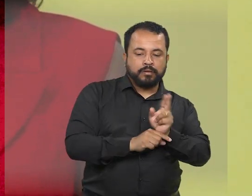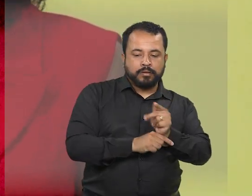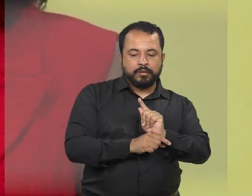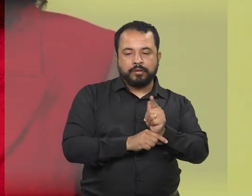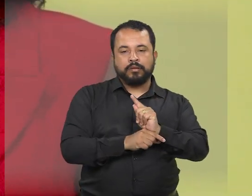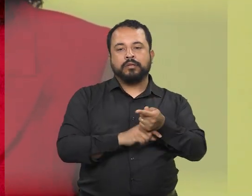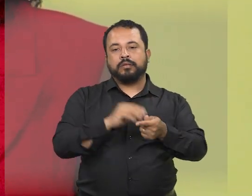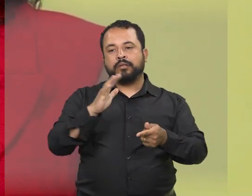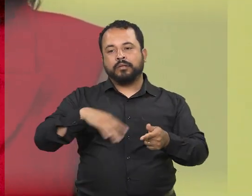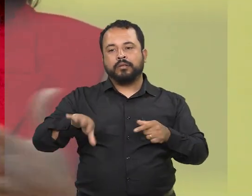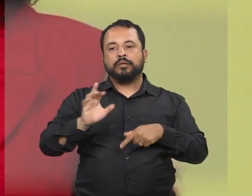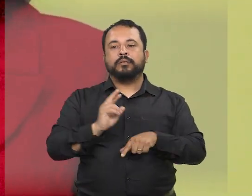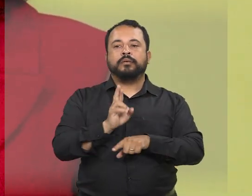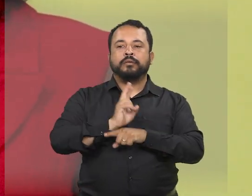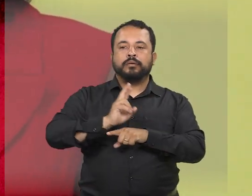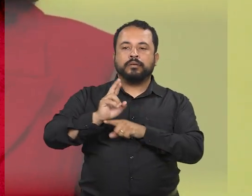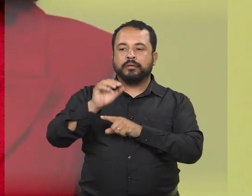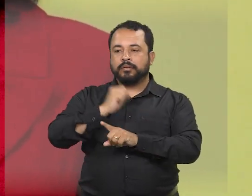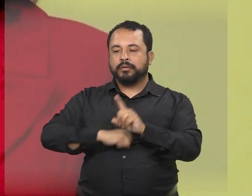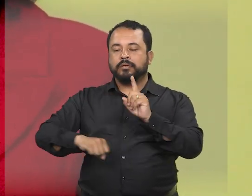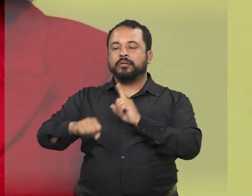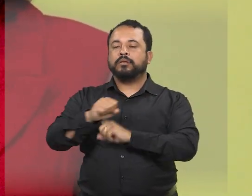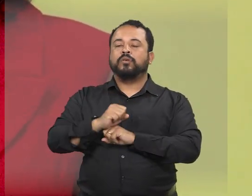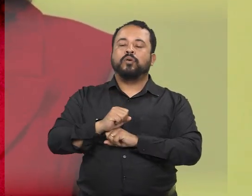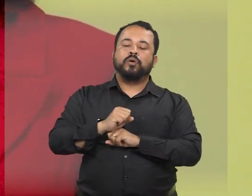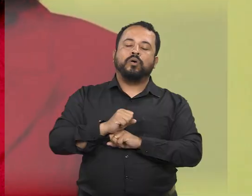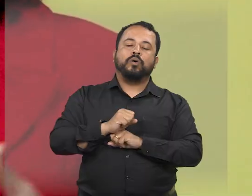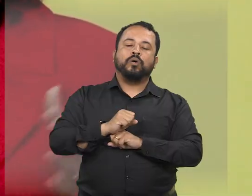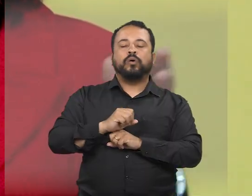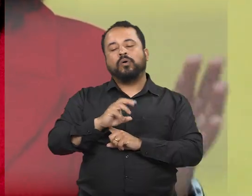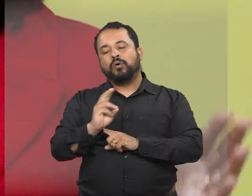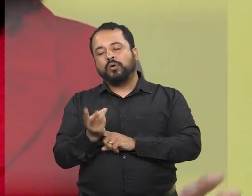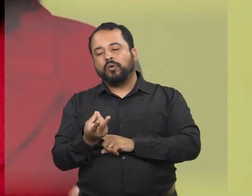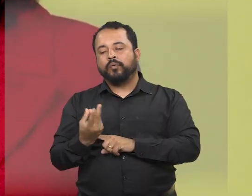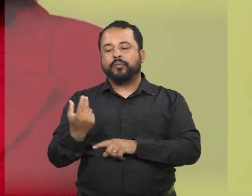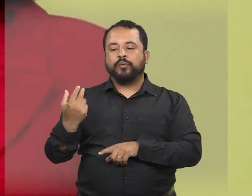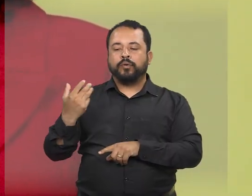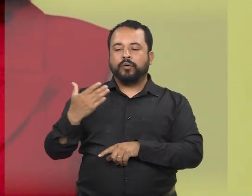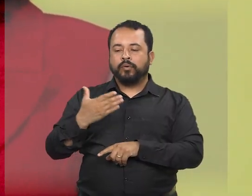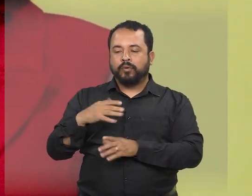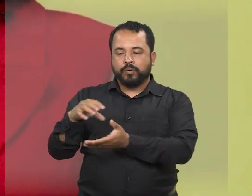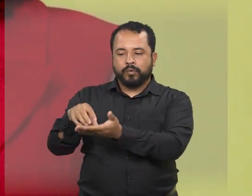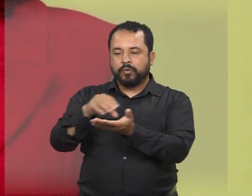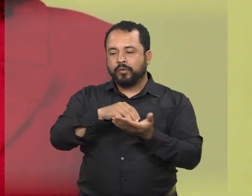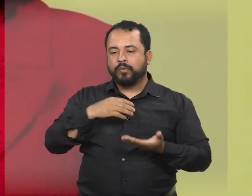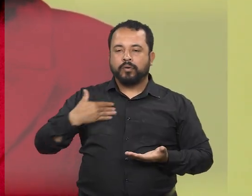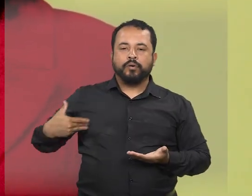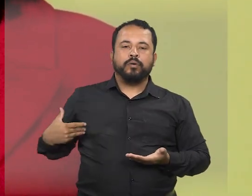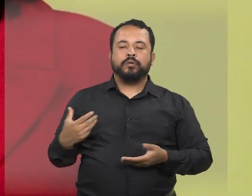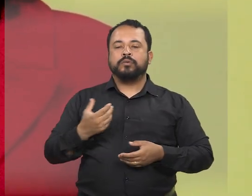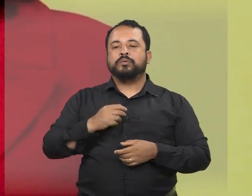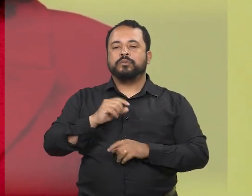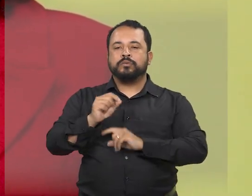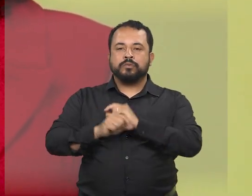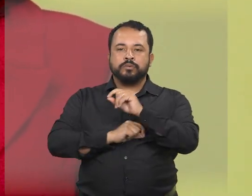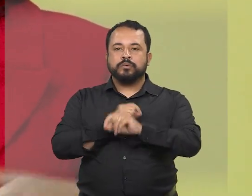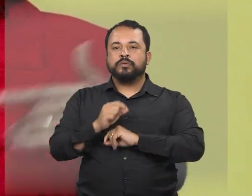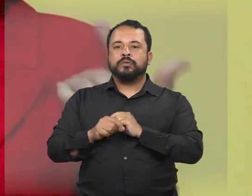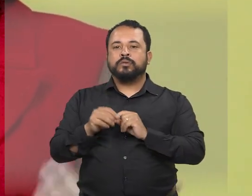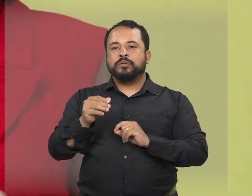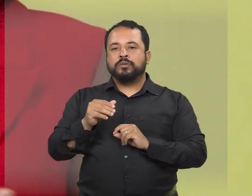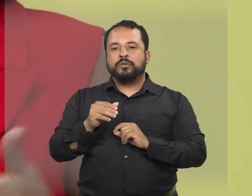local, formado por representantes da sociedade civil e de órgãos públicos, com toda uma governança capaz de